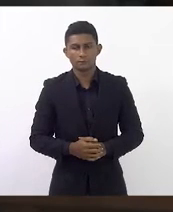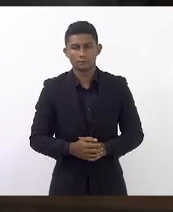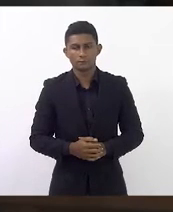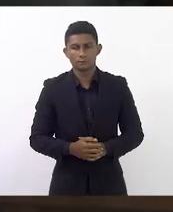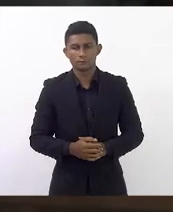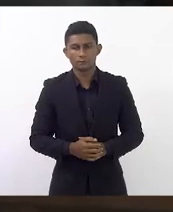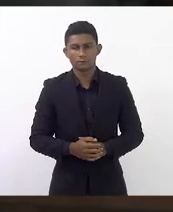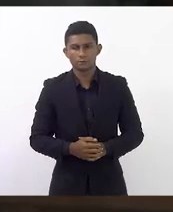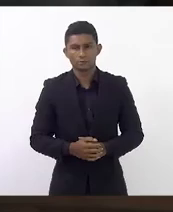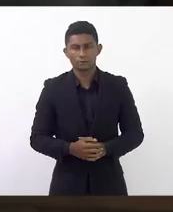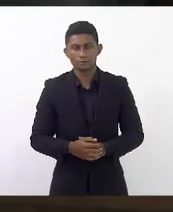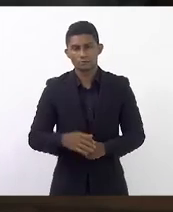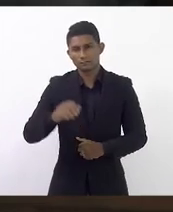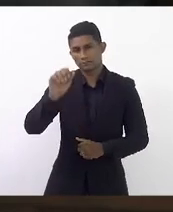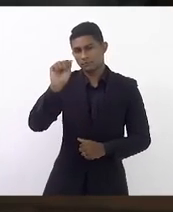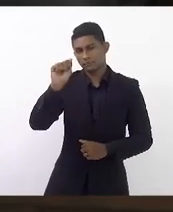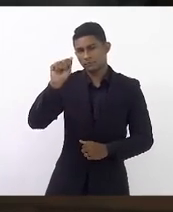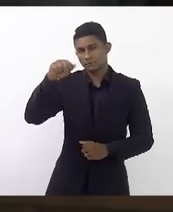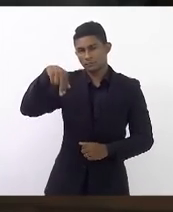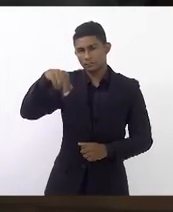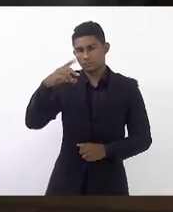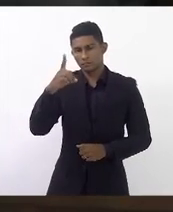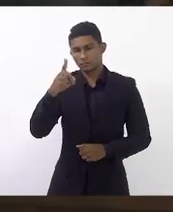Deputado presidente André Siciliano.